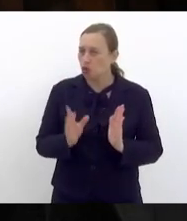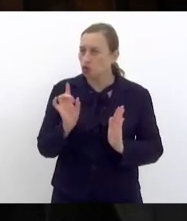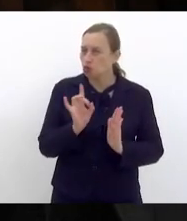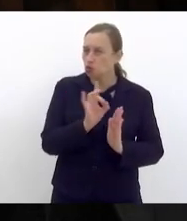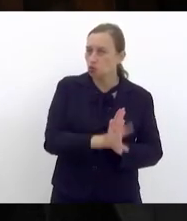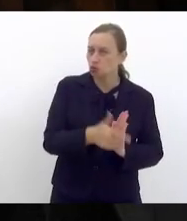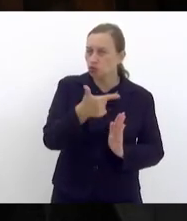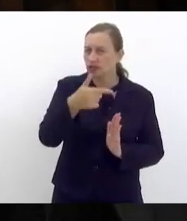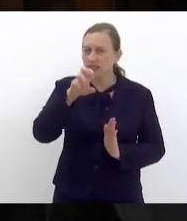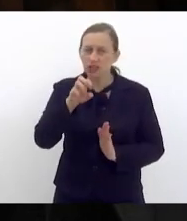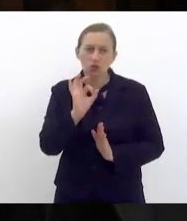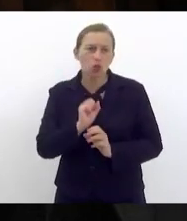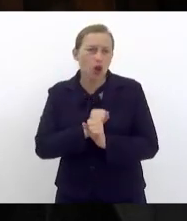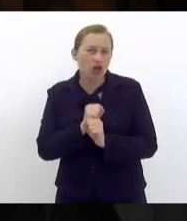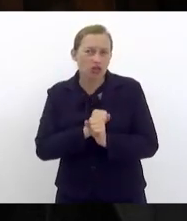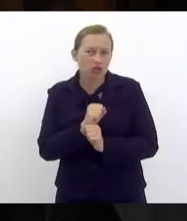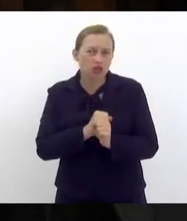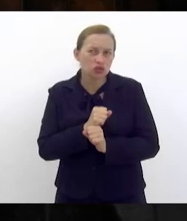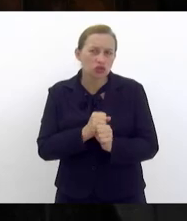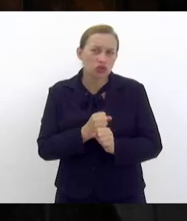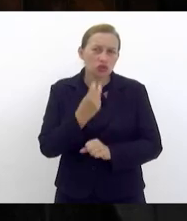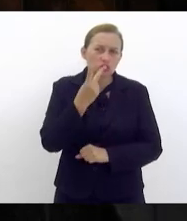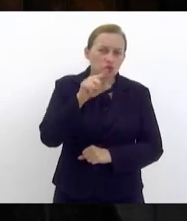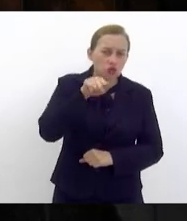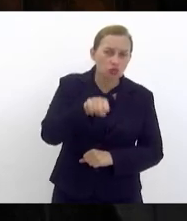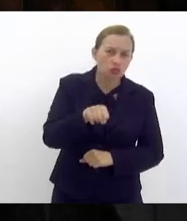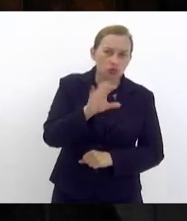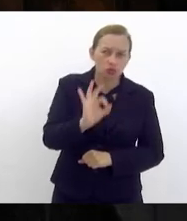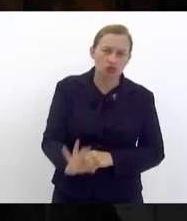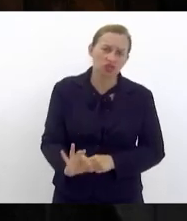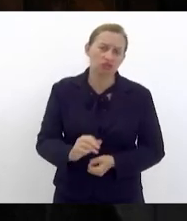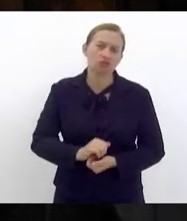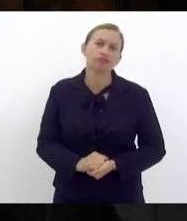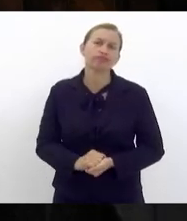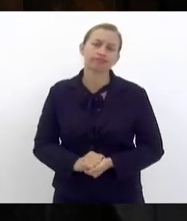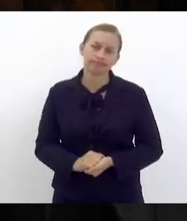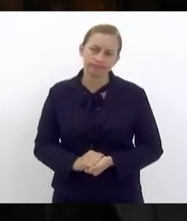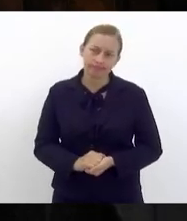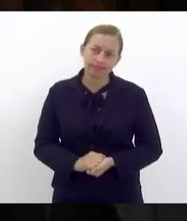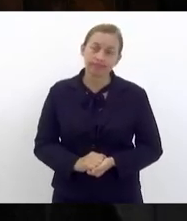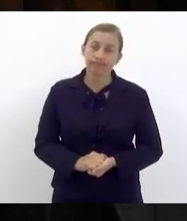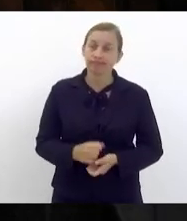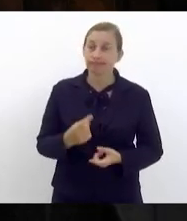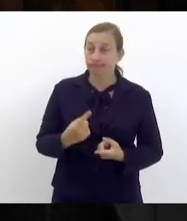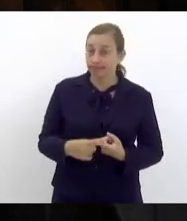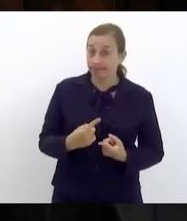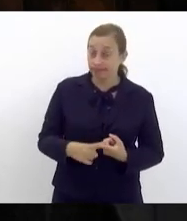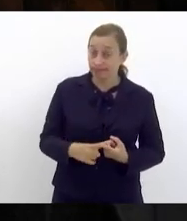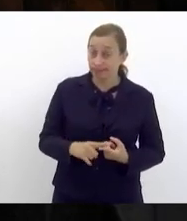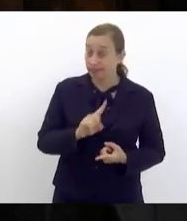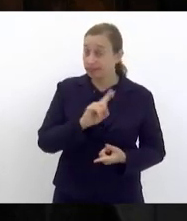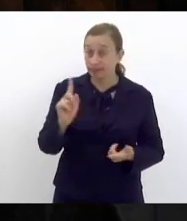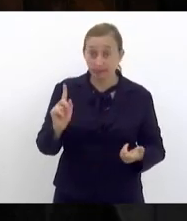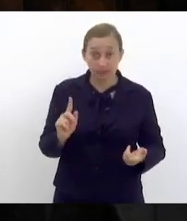últimos 25 anos de 2 pontos percentuais. Porque senão, senhora